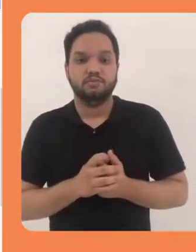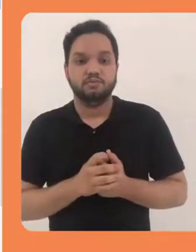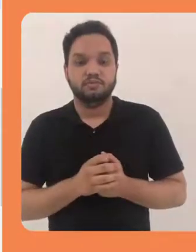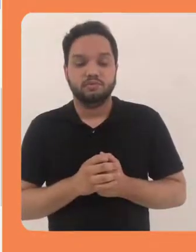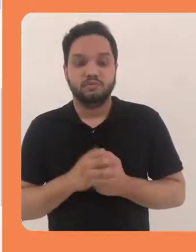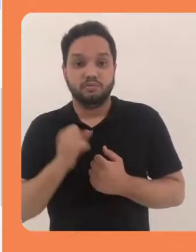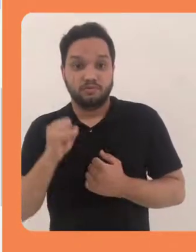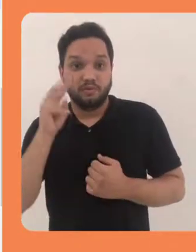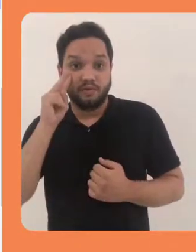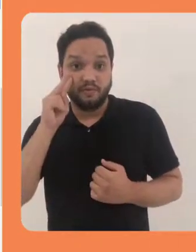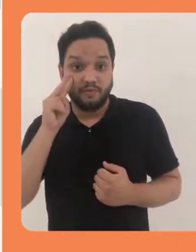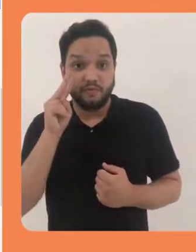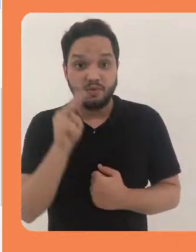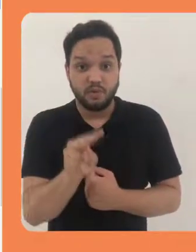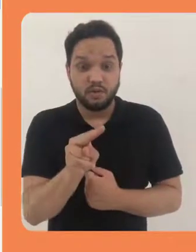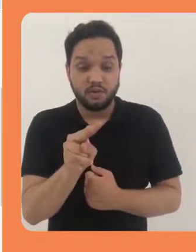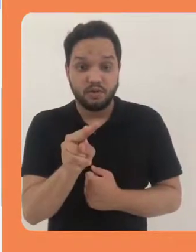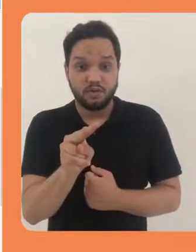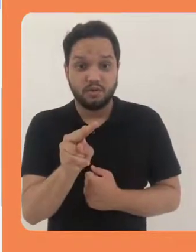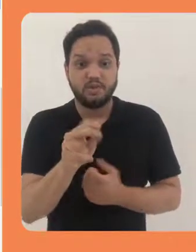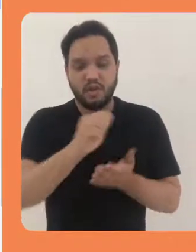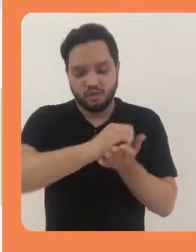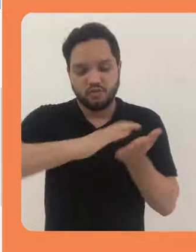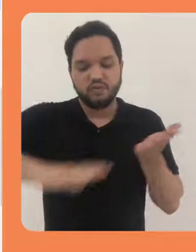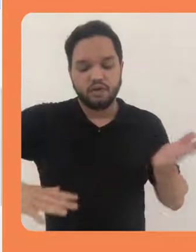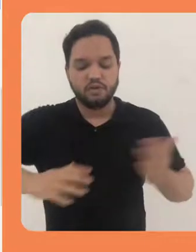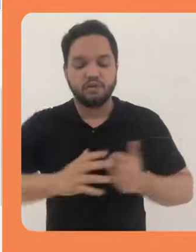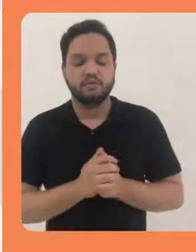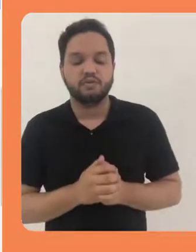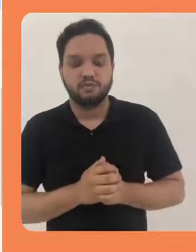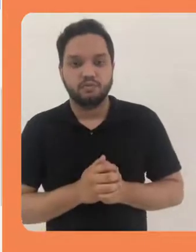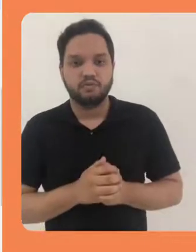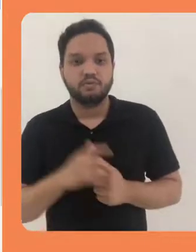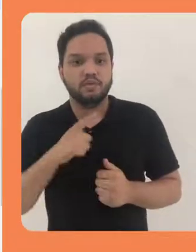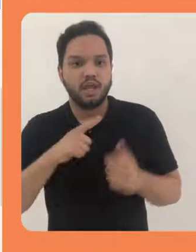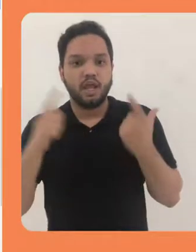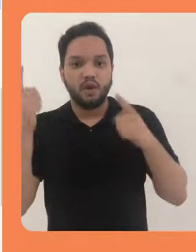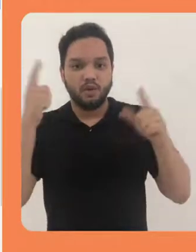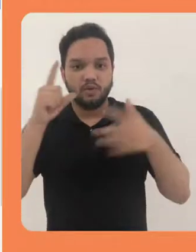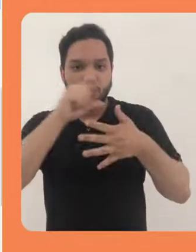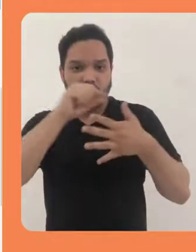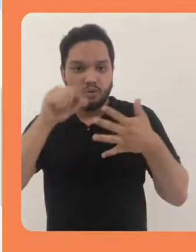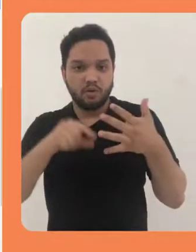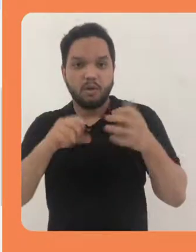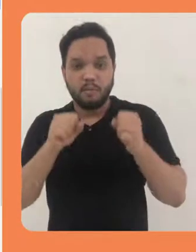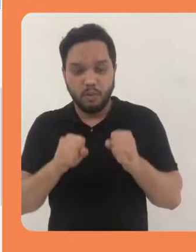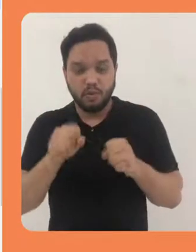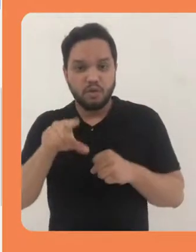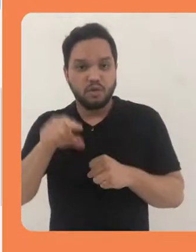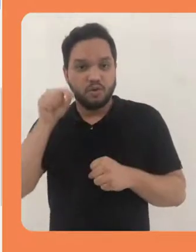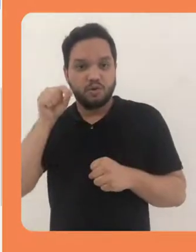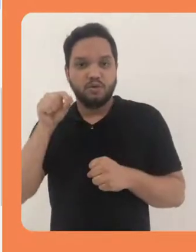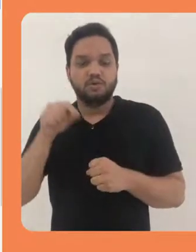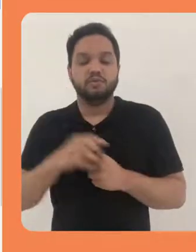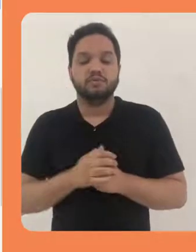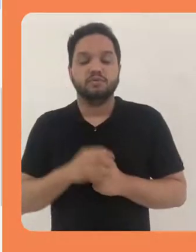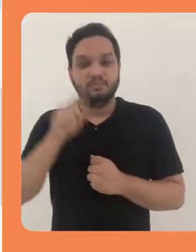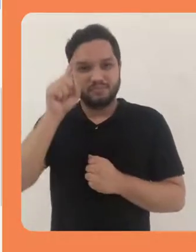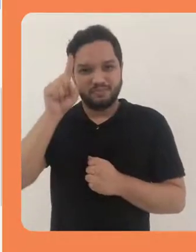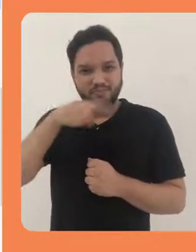solução veremos as opções quando visualizarmos o nosso se atividade